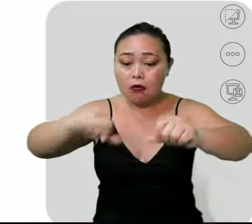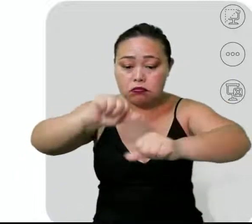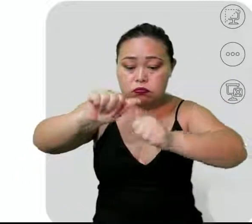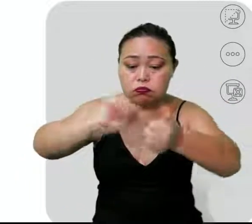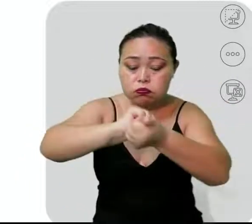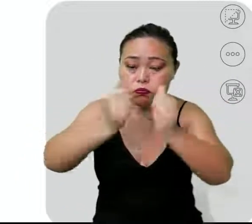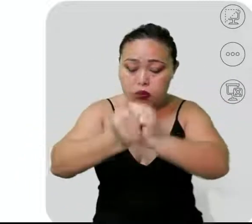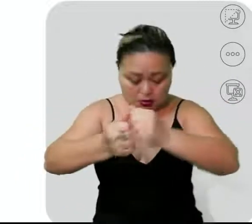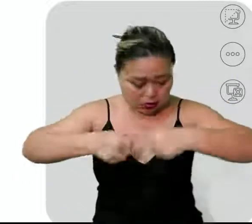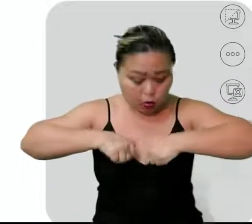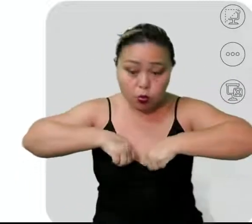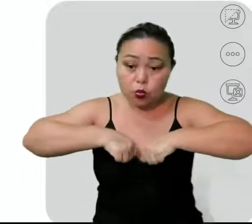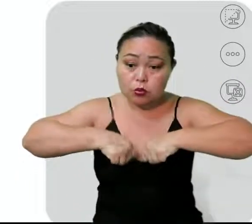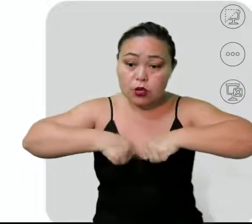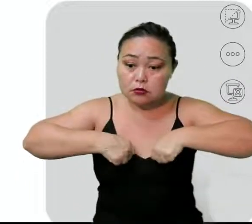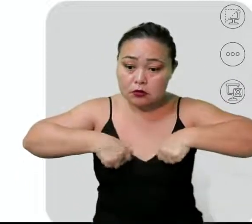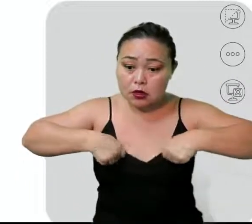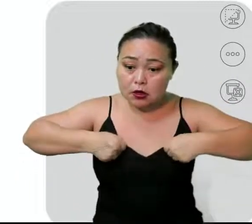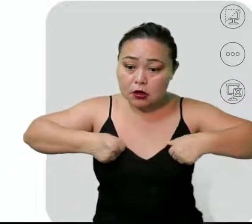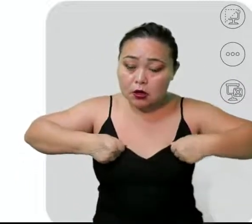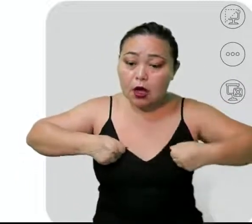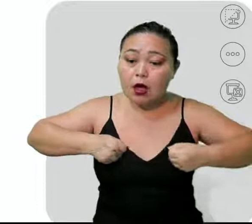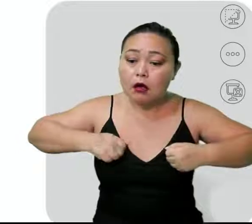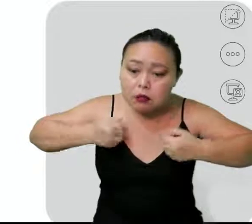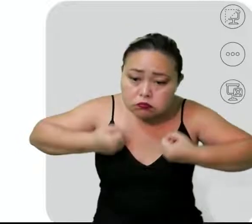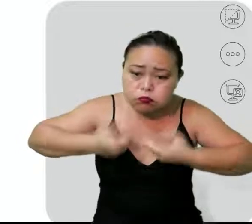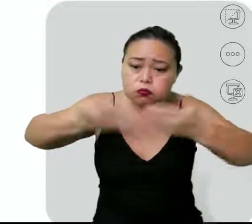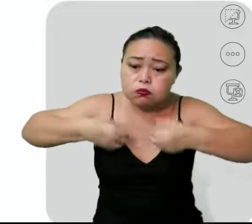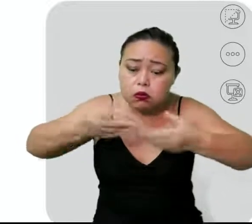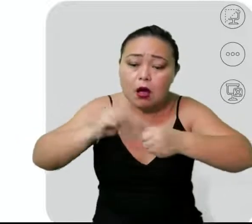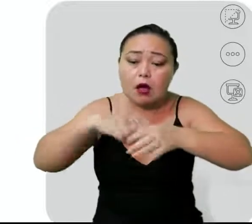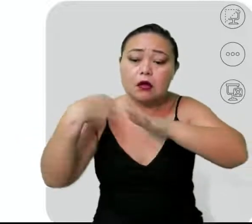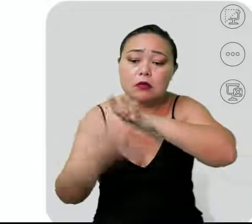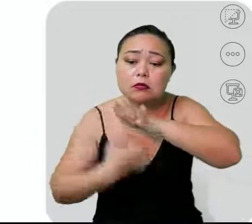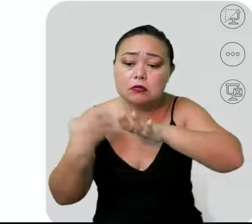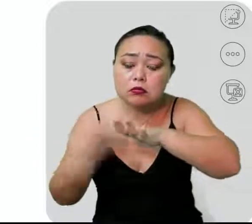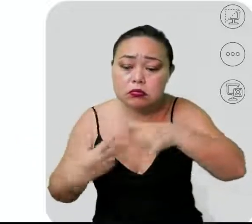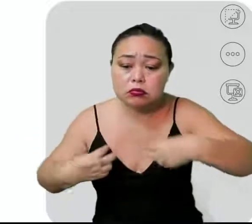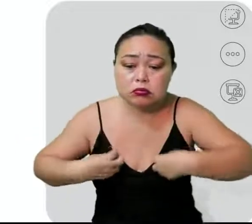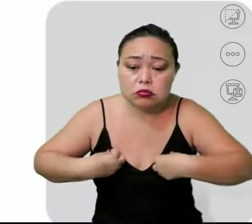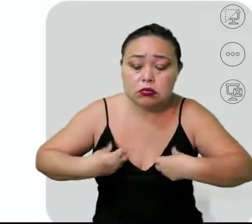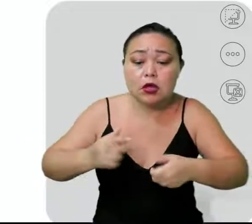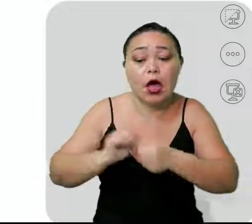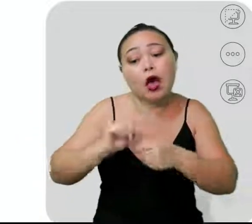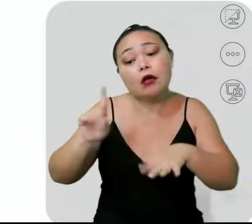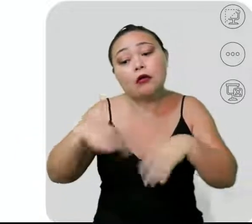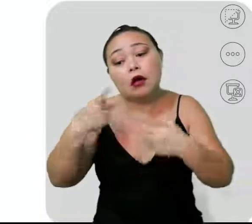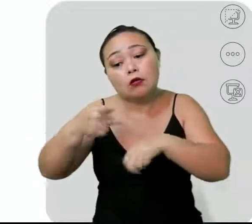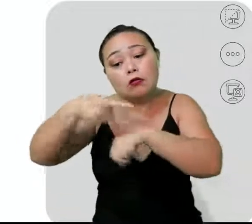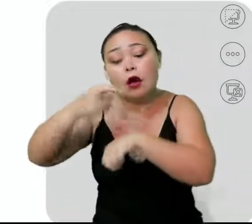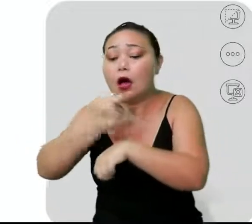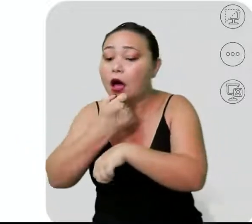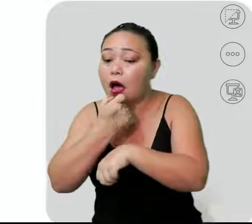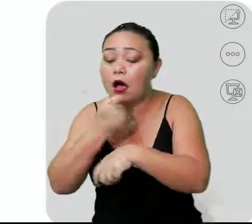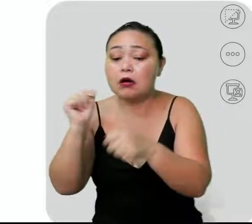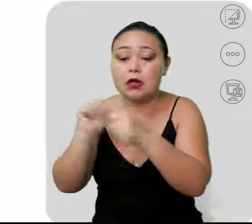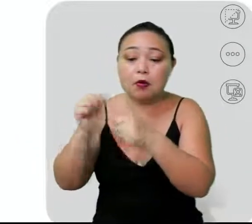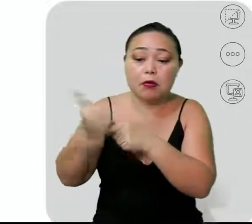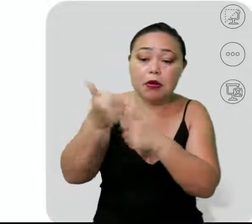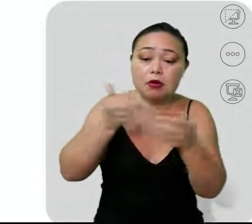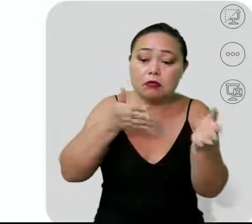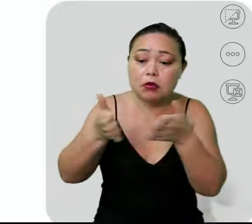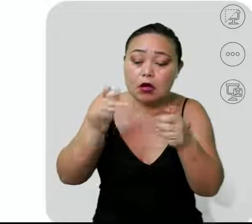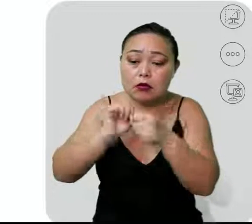tecido tecido vai impulsionar as indústrias Têxtil não é à toa que a Inglaterra vai ter aprender a